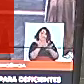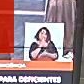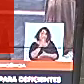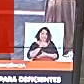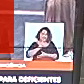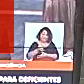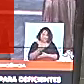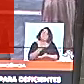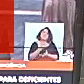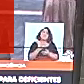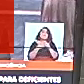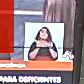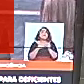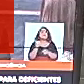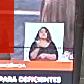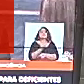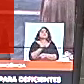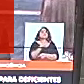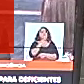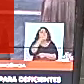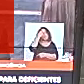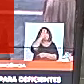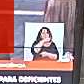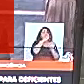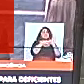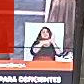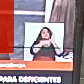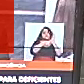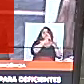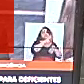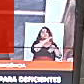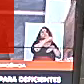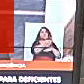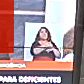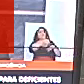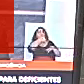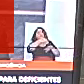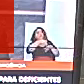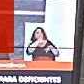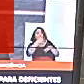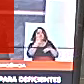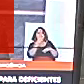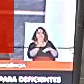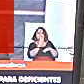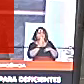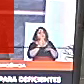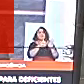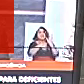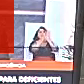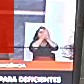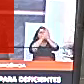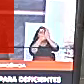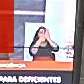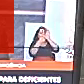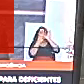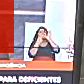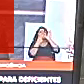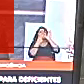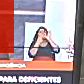depender exclusivamente do que o Sindipaz, né, pensa, uma vez que a lei ela faculta